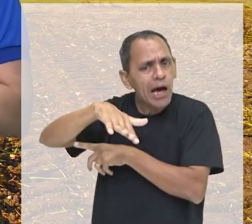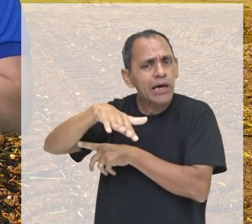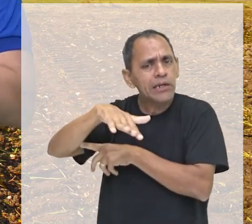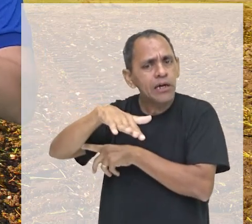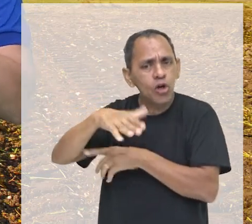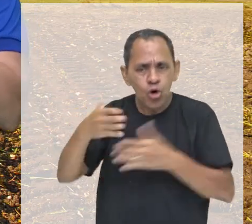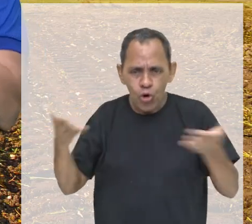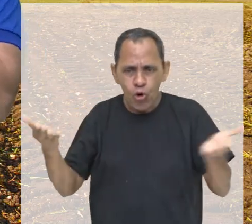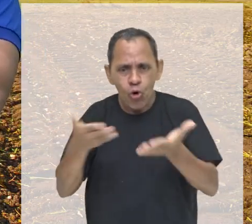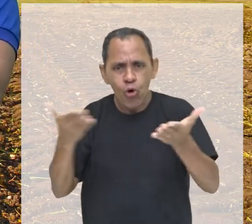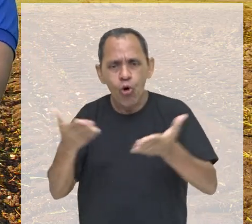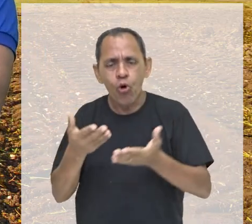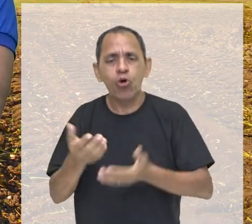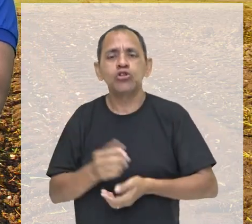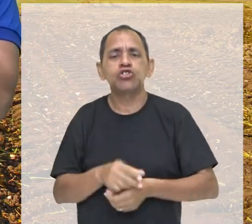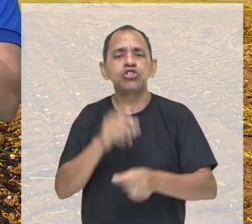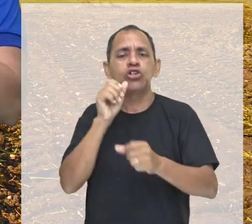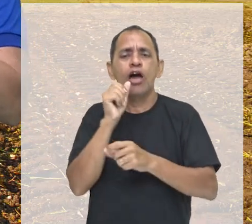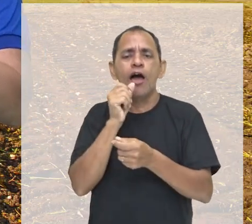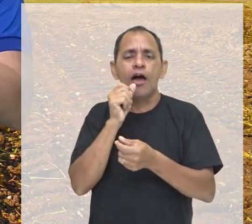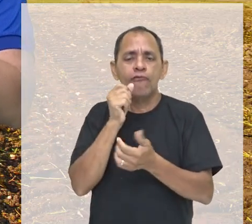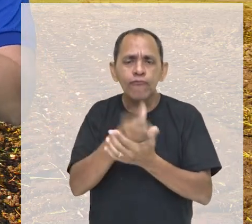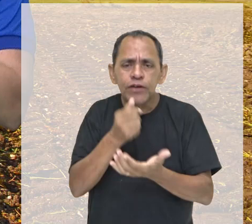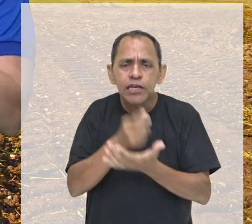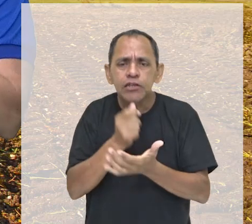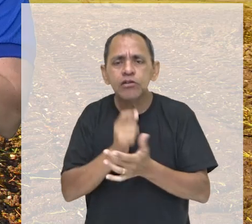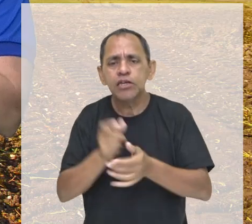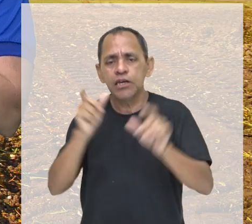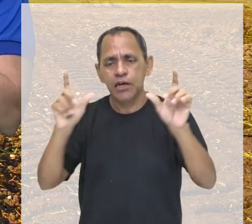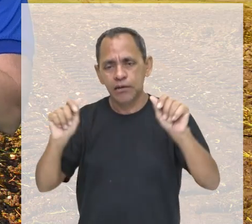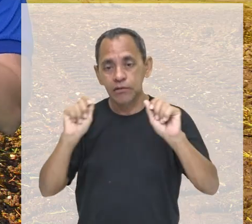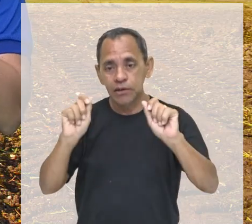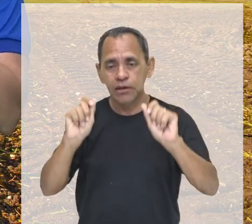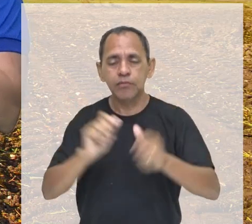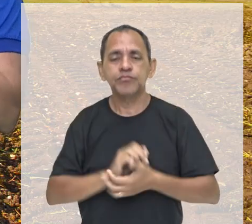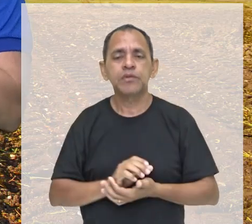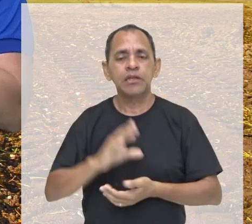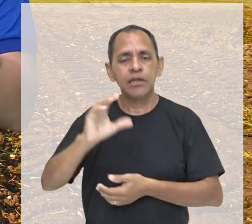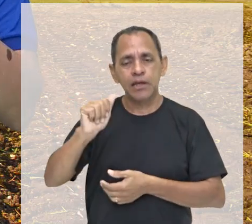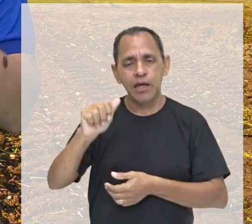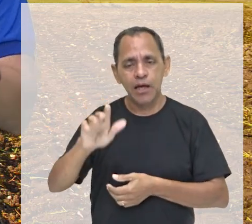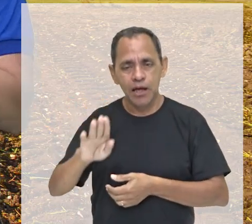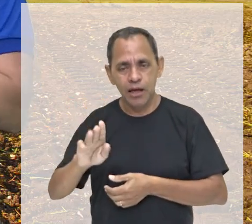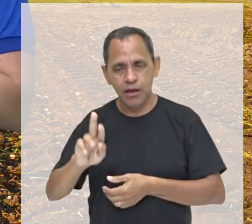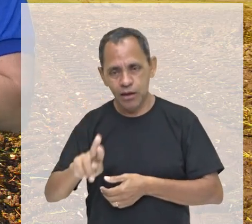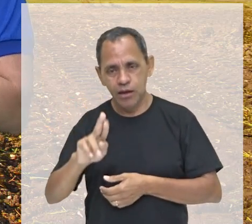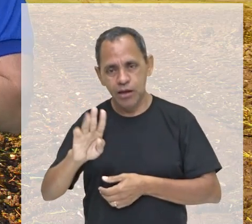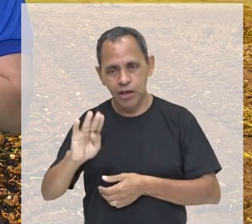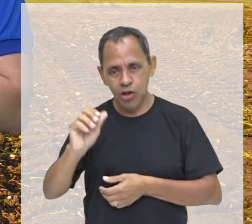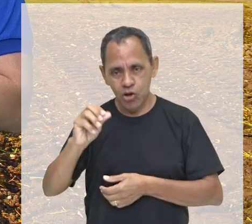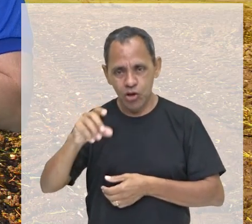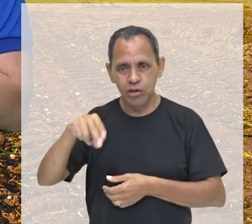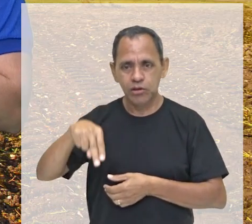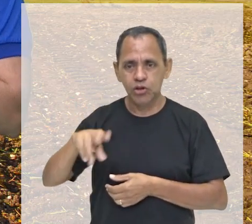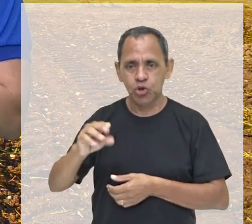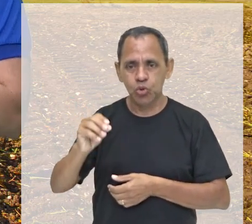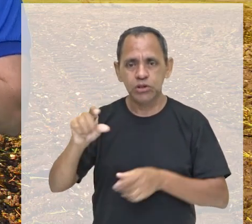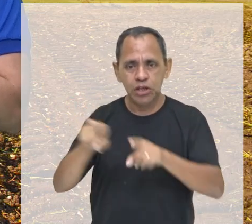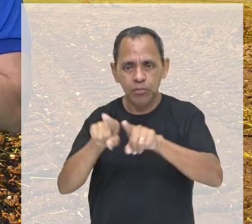de carbono também está ajudando a conservar essas áreas ambientais e a produção de